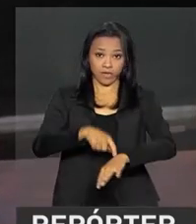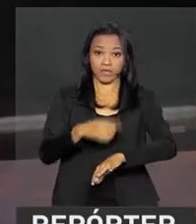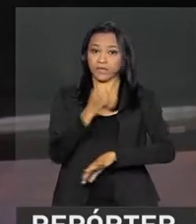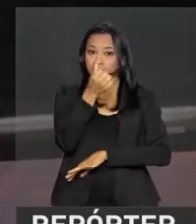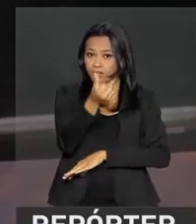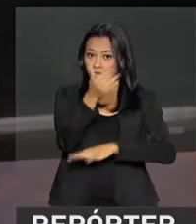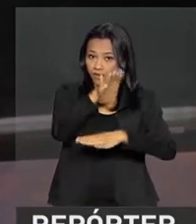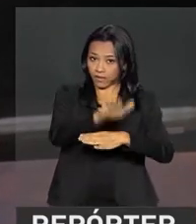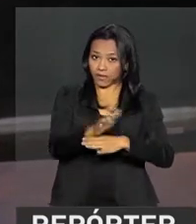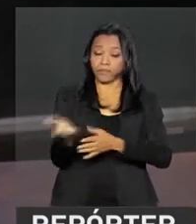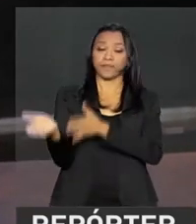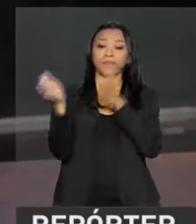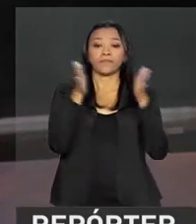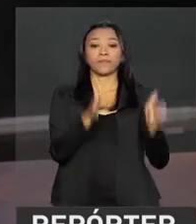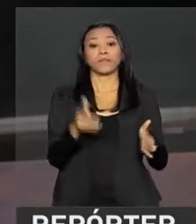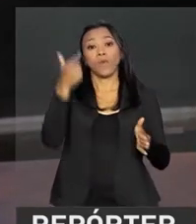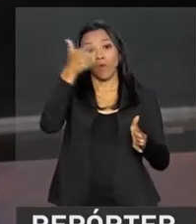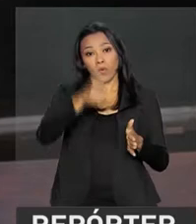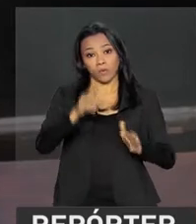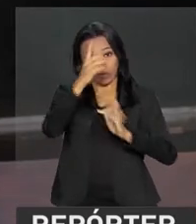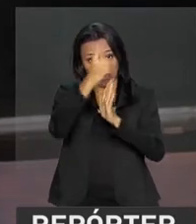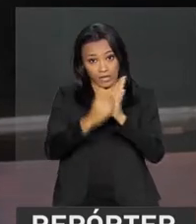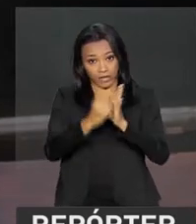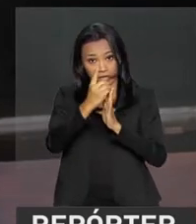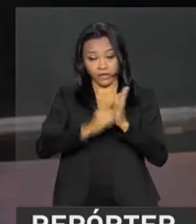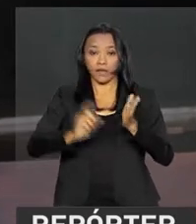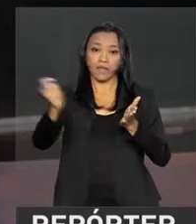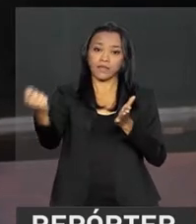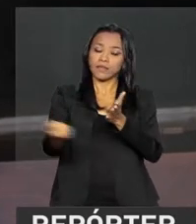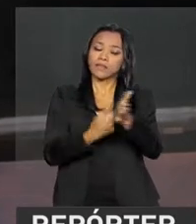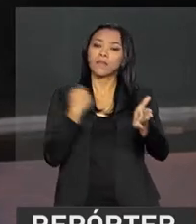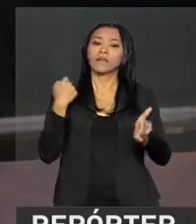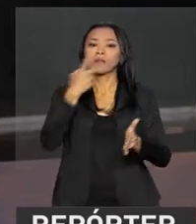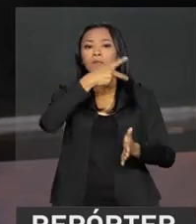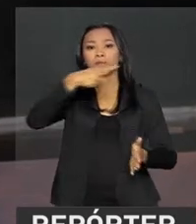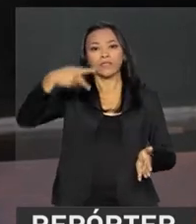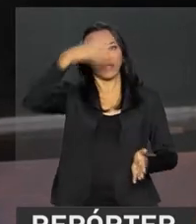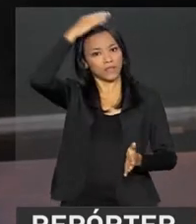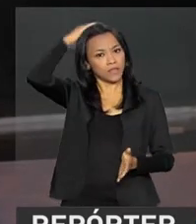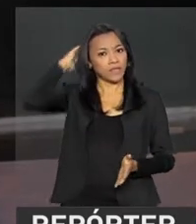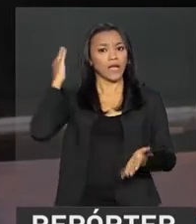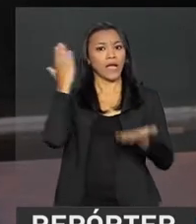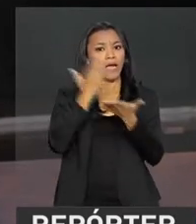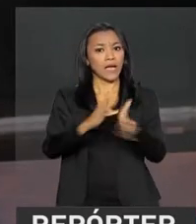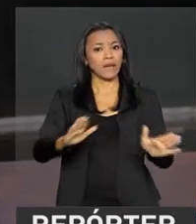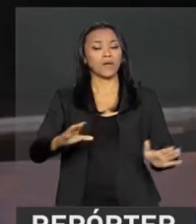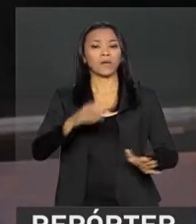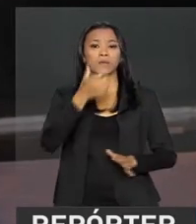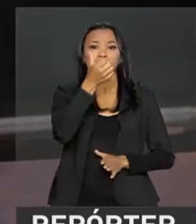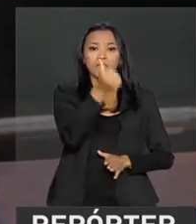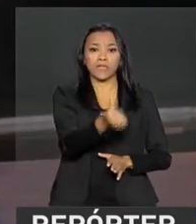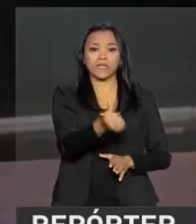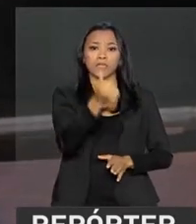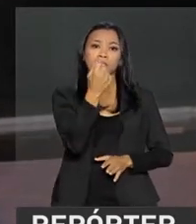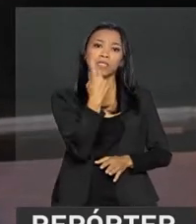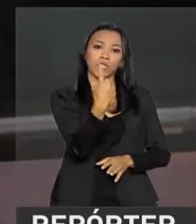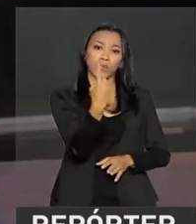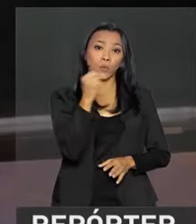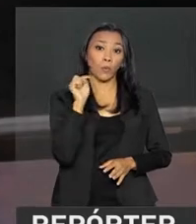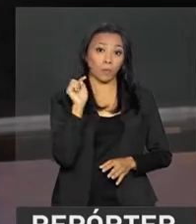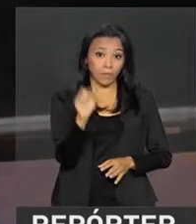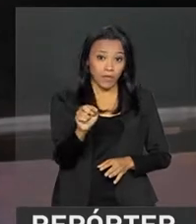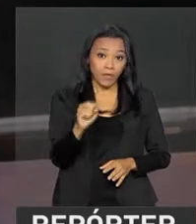pelo presidente michel temer carol acaba com cerca de 61 mil cargos públicos